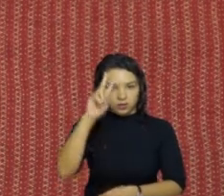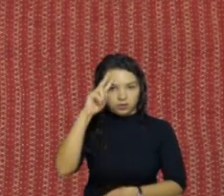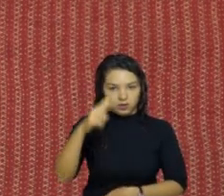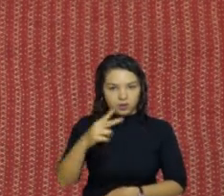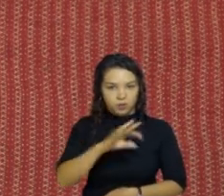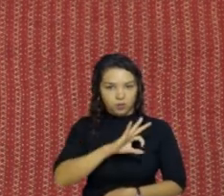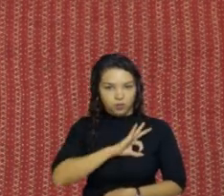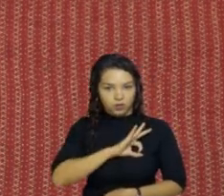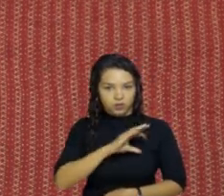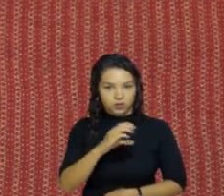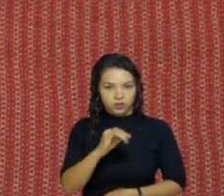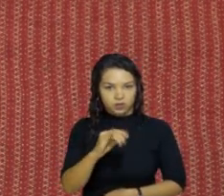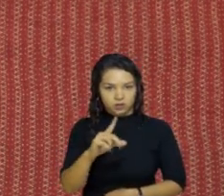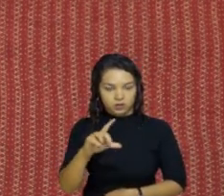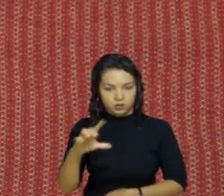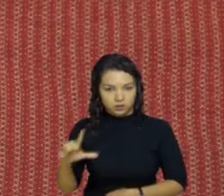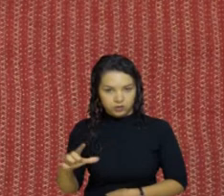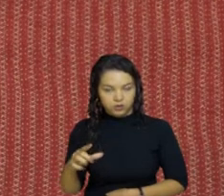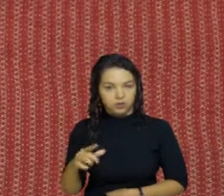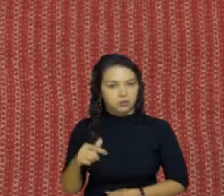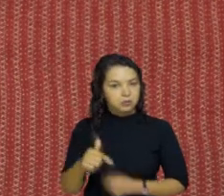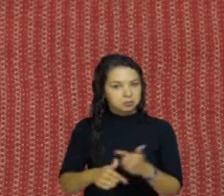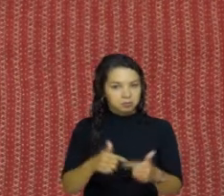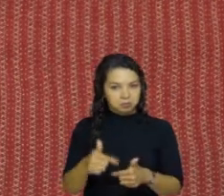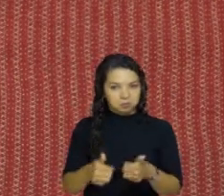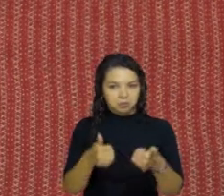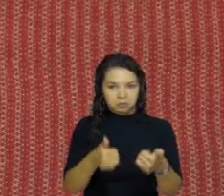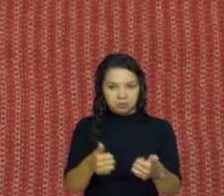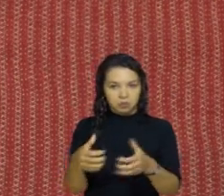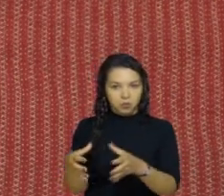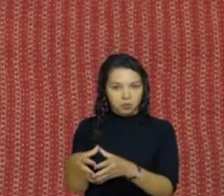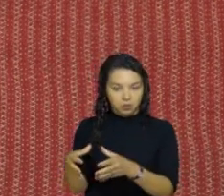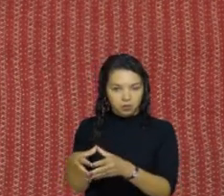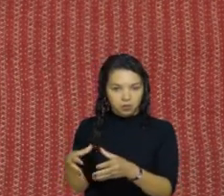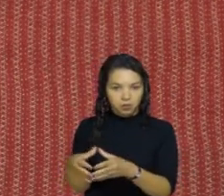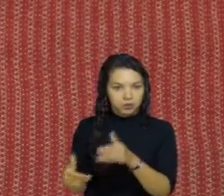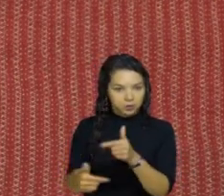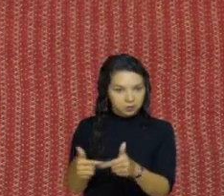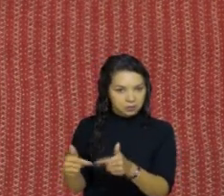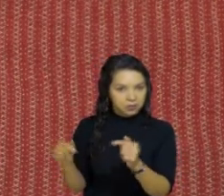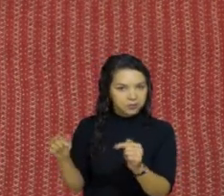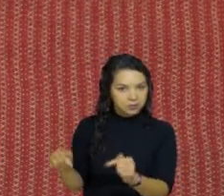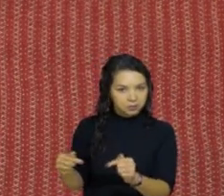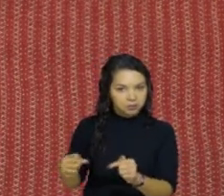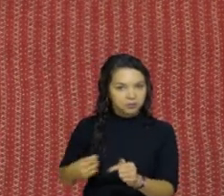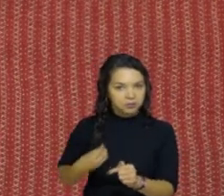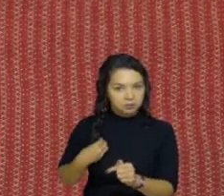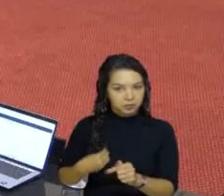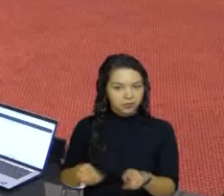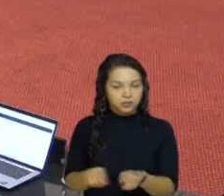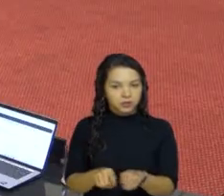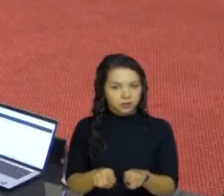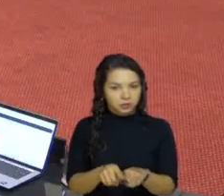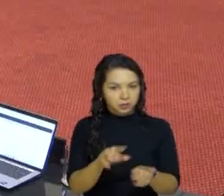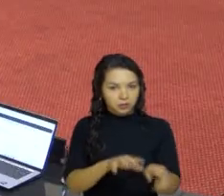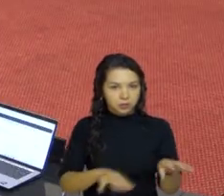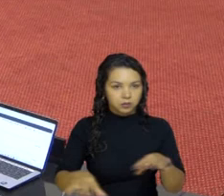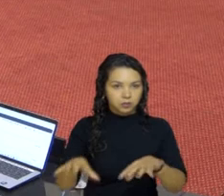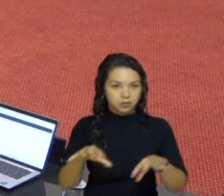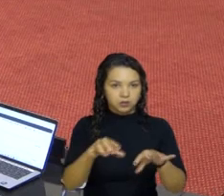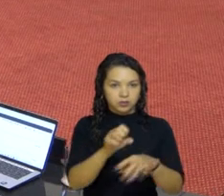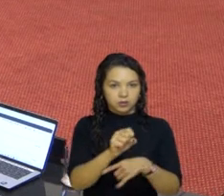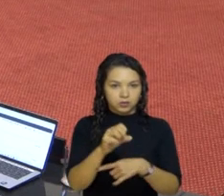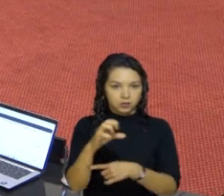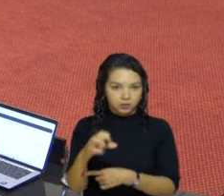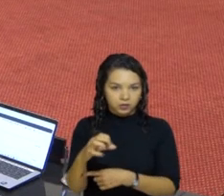tem dado resultado magnífico. A sua equipe toda que está aqui e aquela que está espalhada por Santa Catarina.